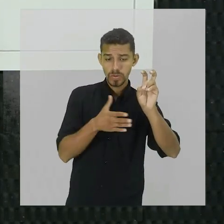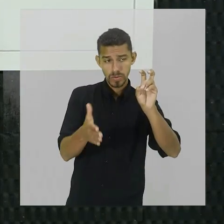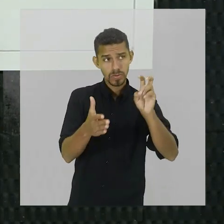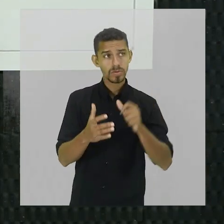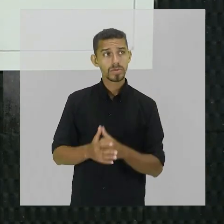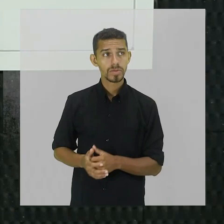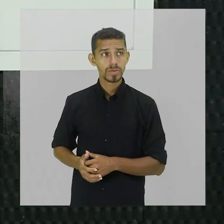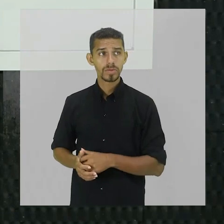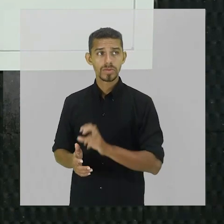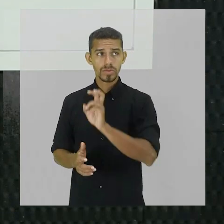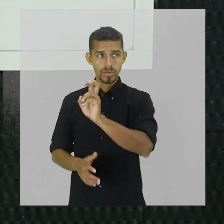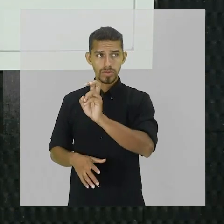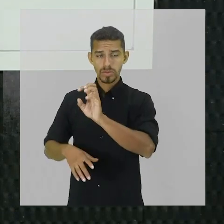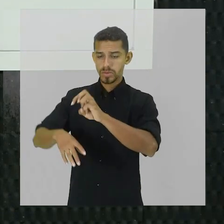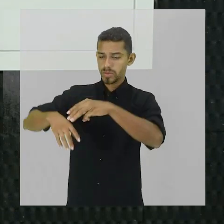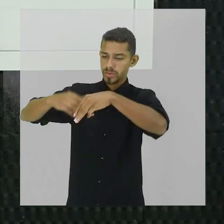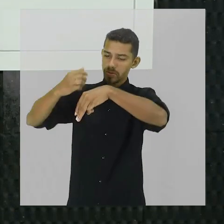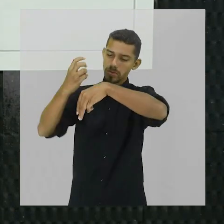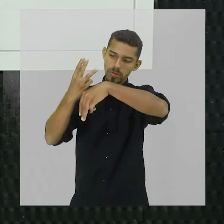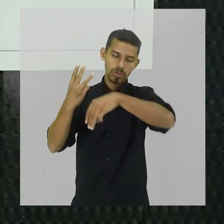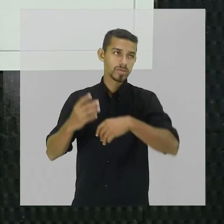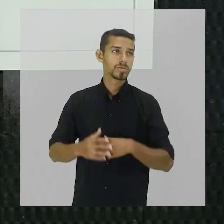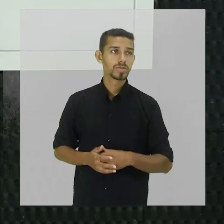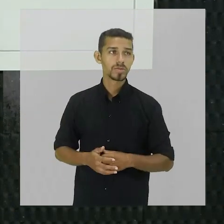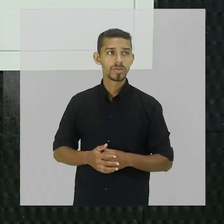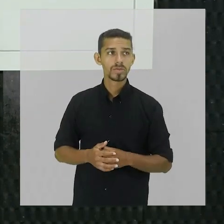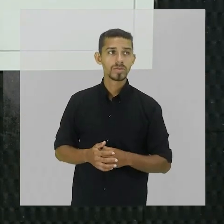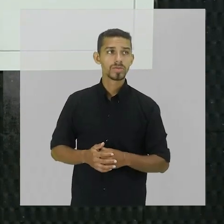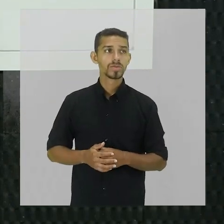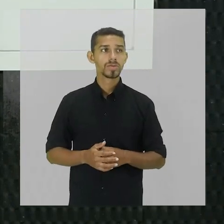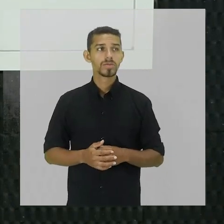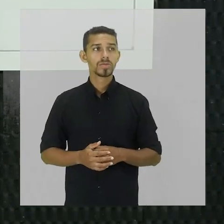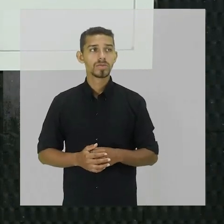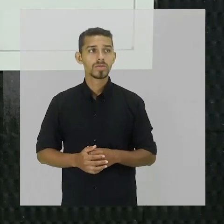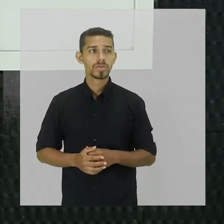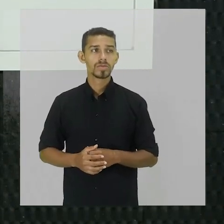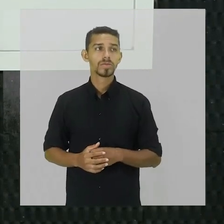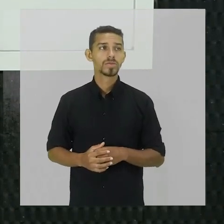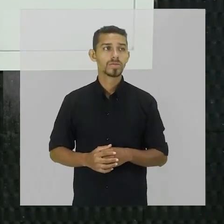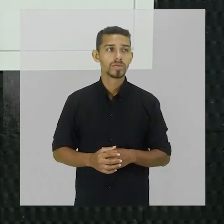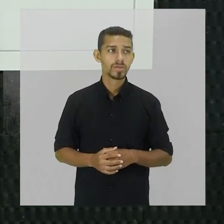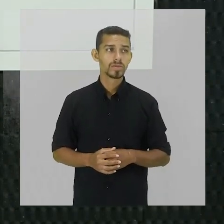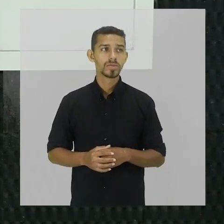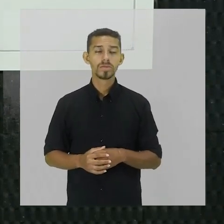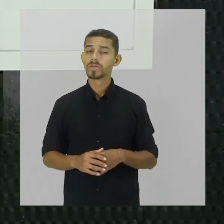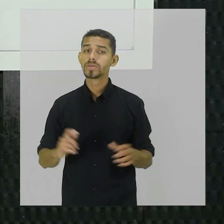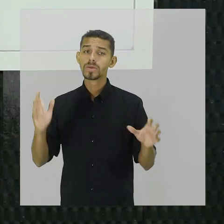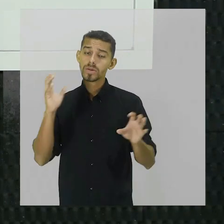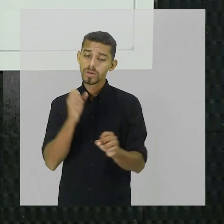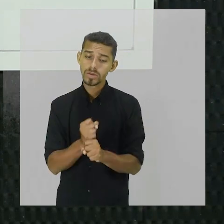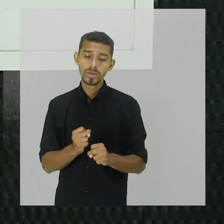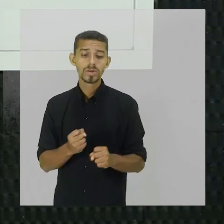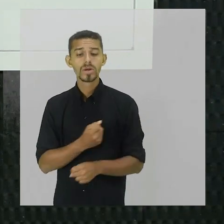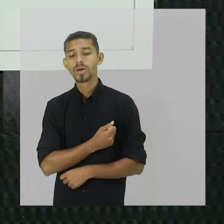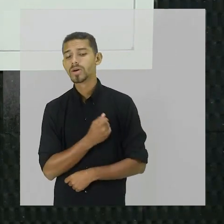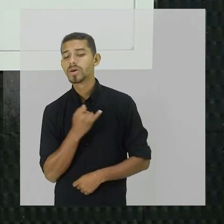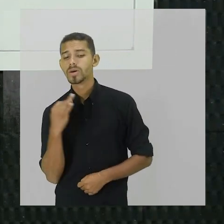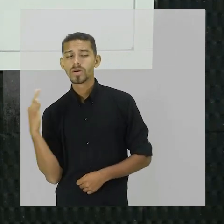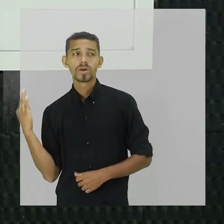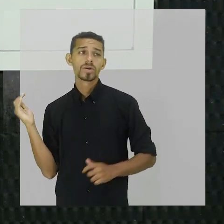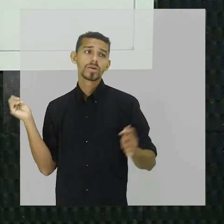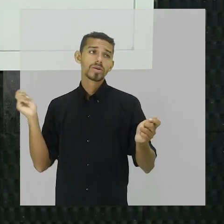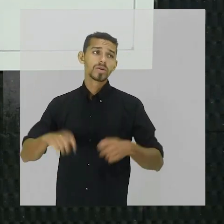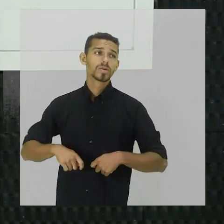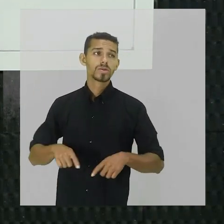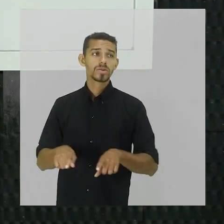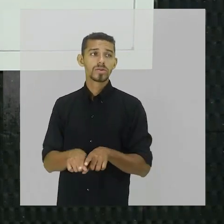cúbicos de água. Então, o que eu vou fazer? Eu tenho que calcular quanto é a